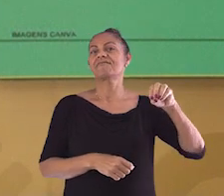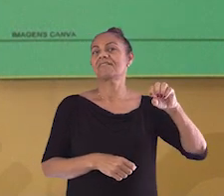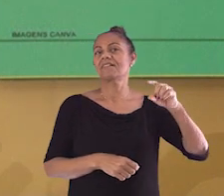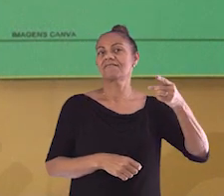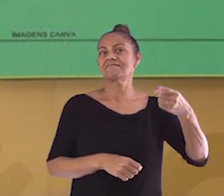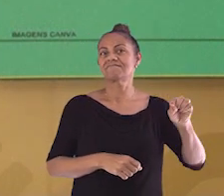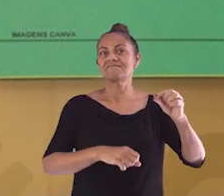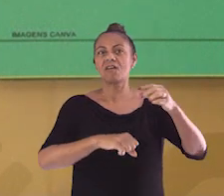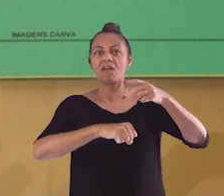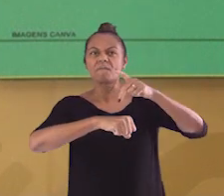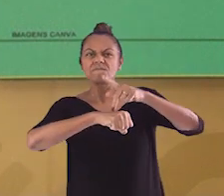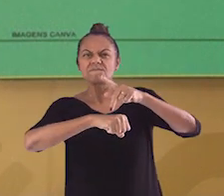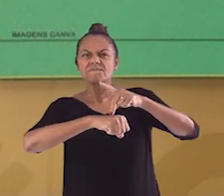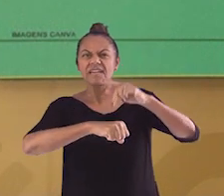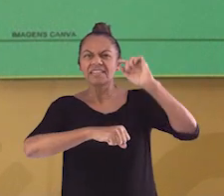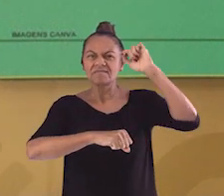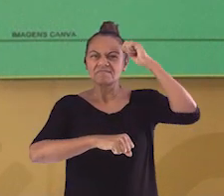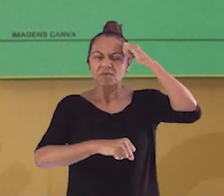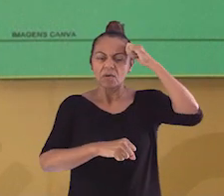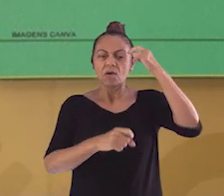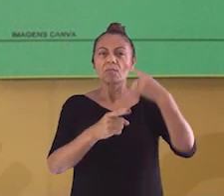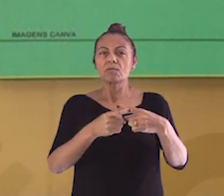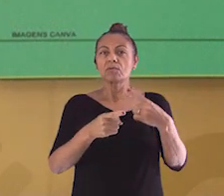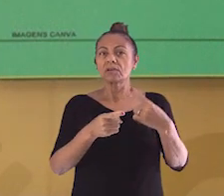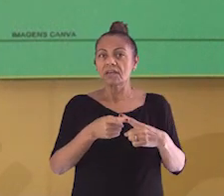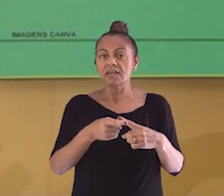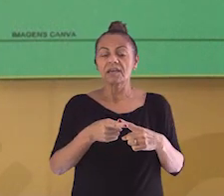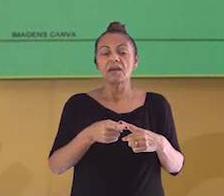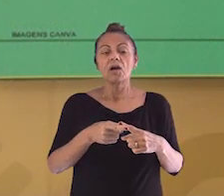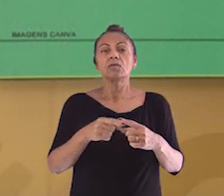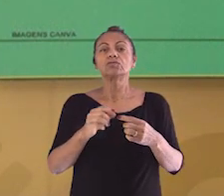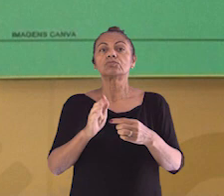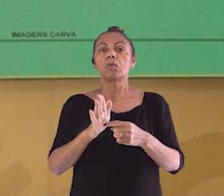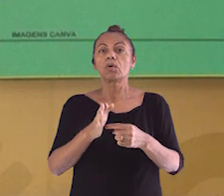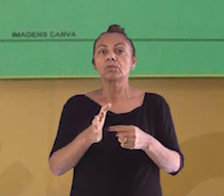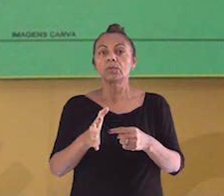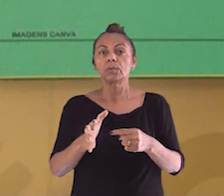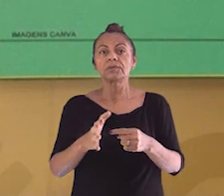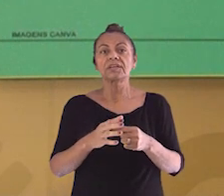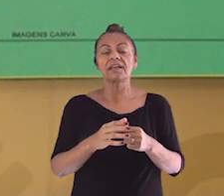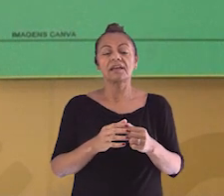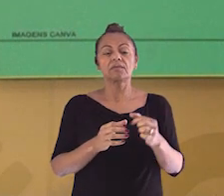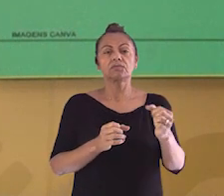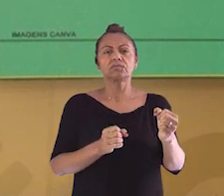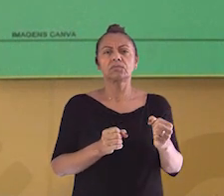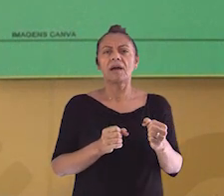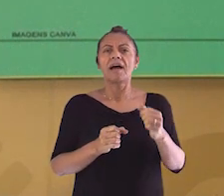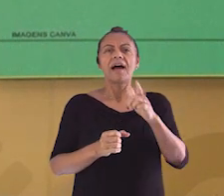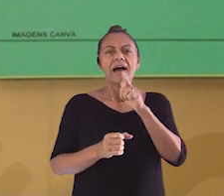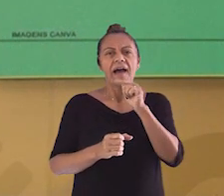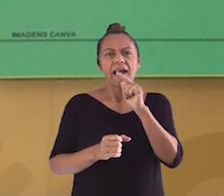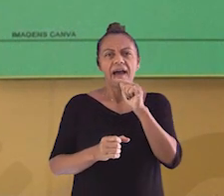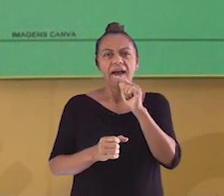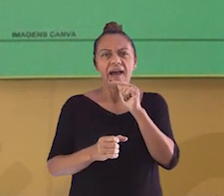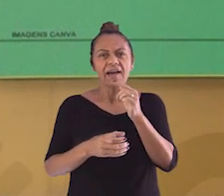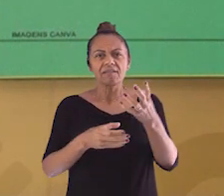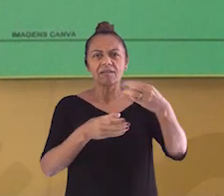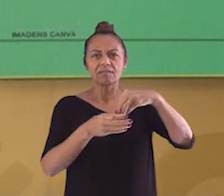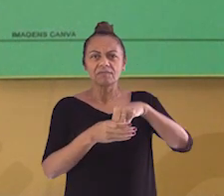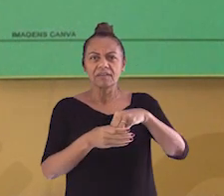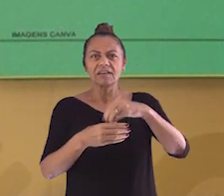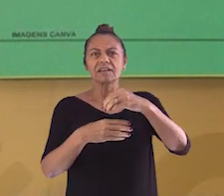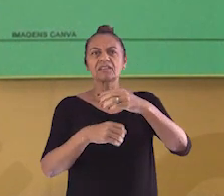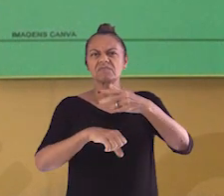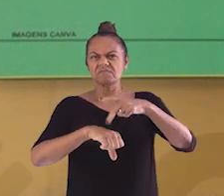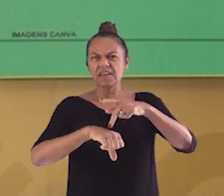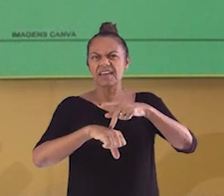os motores eram movidos a vapor, e o vapor era feito através do aquecimento da água pelo carvão